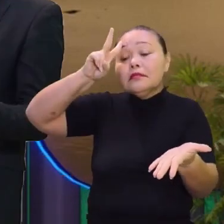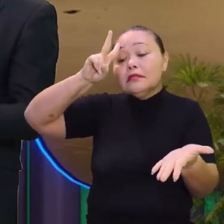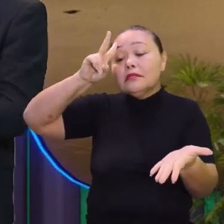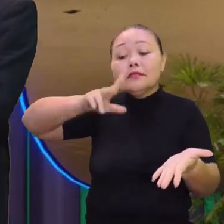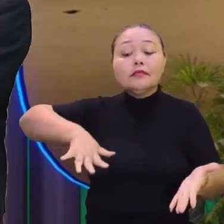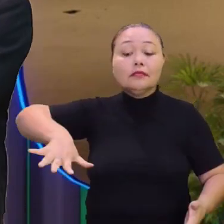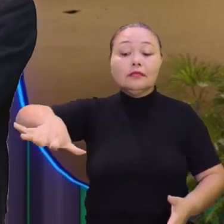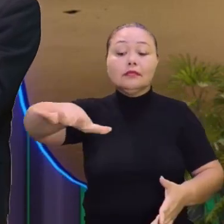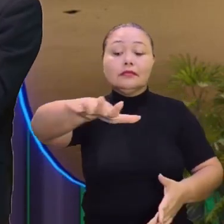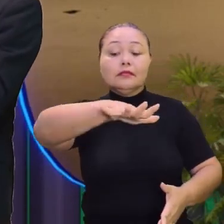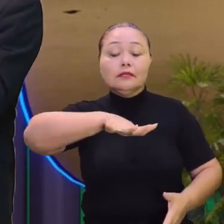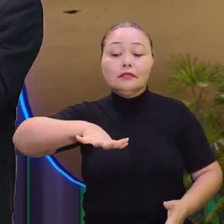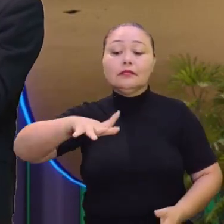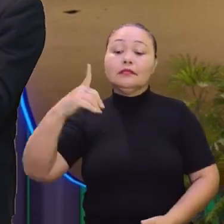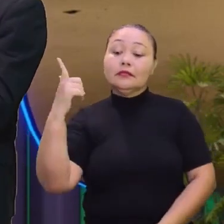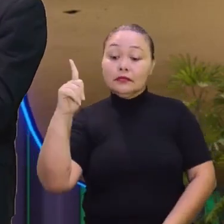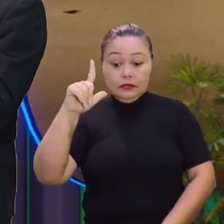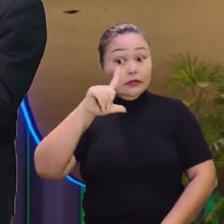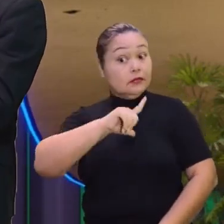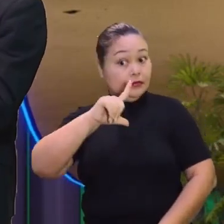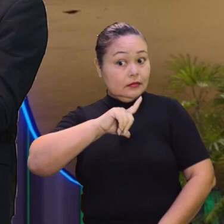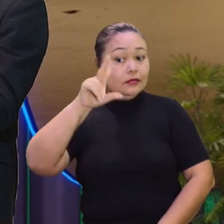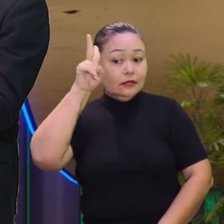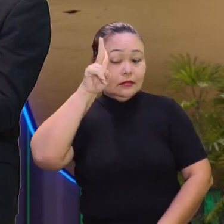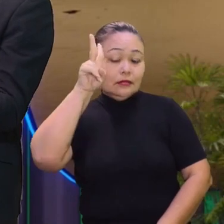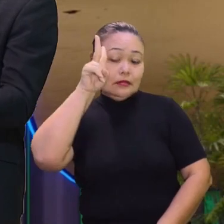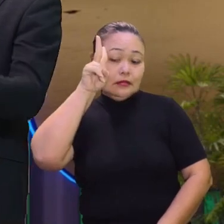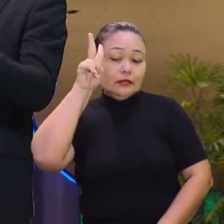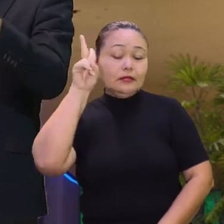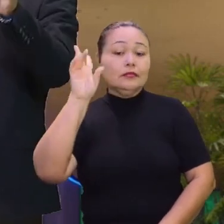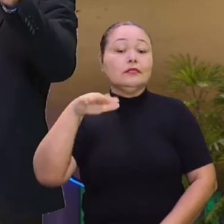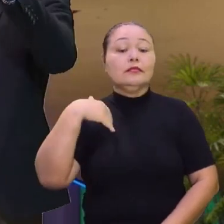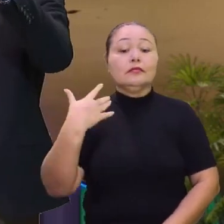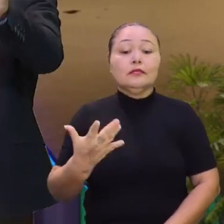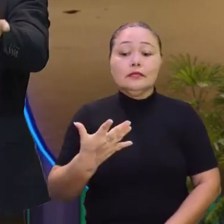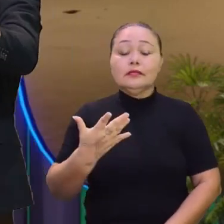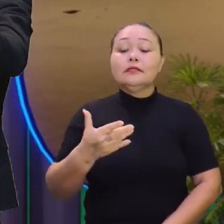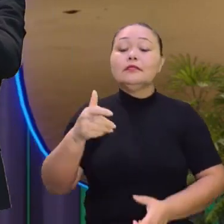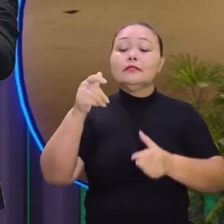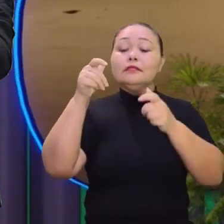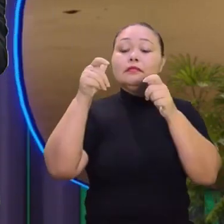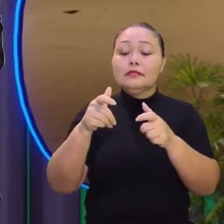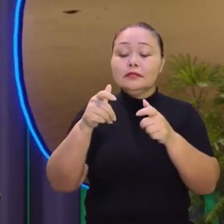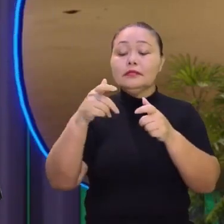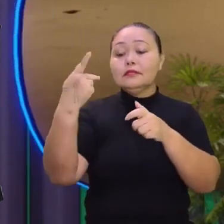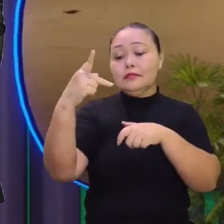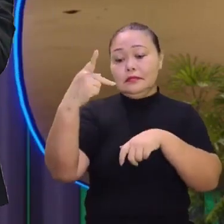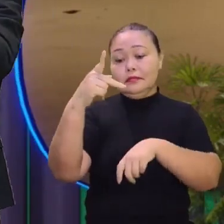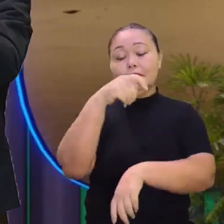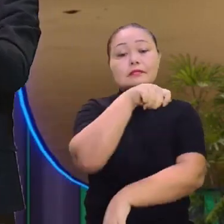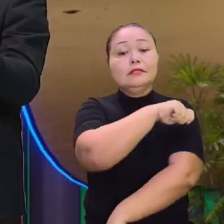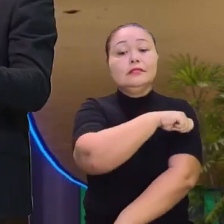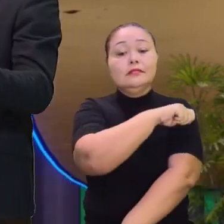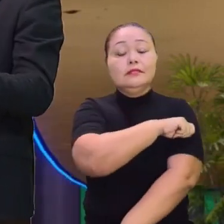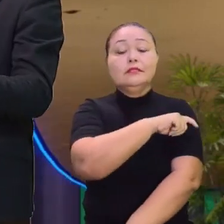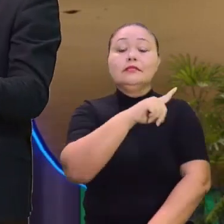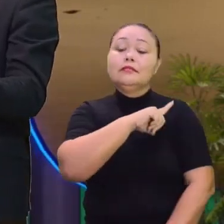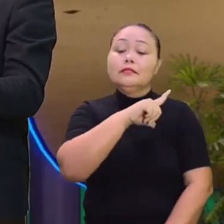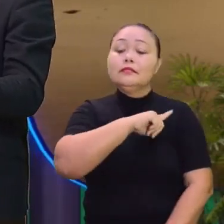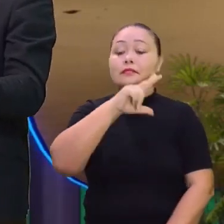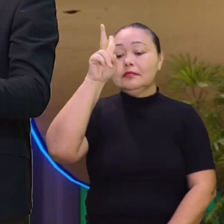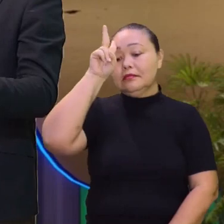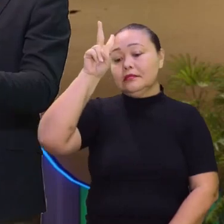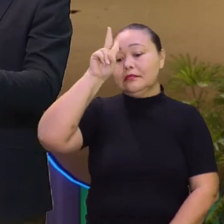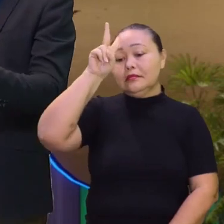Aquele espaço geográfico tem uma história. Assim como o lugar deste aluno tem uma